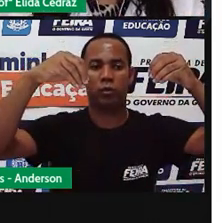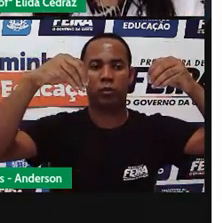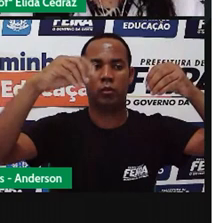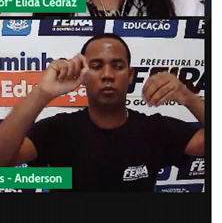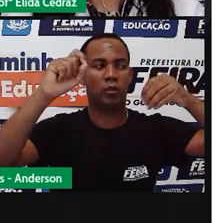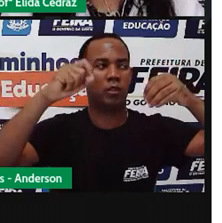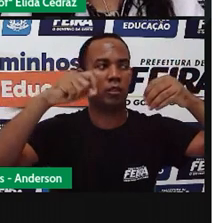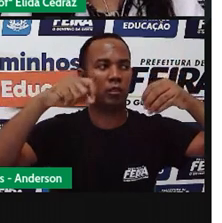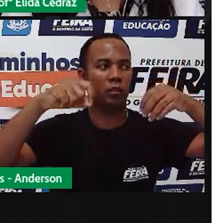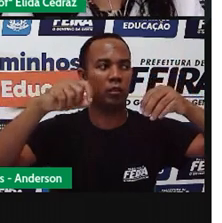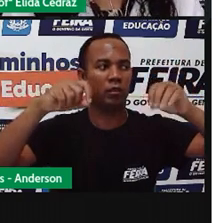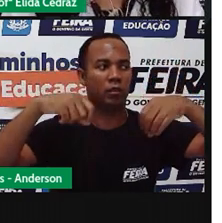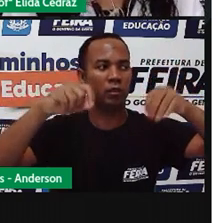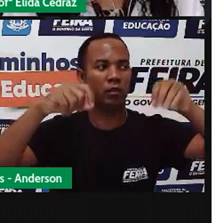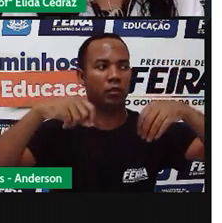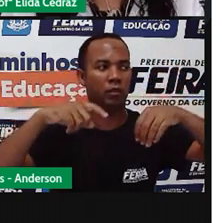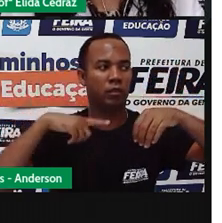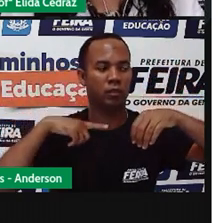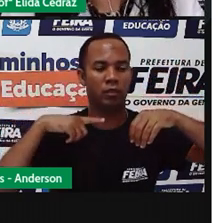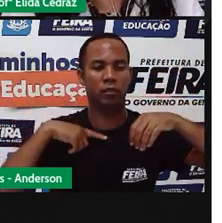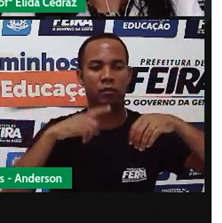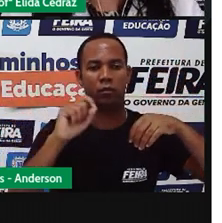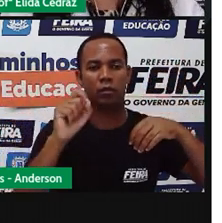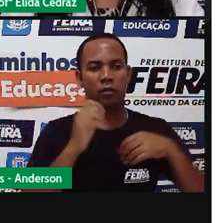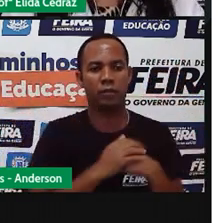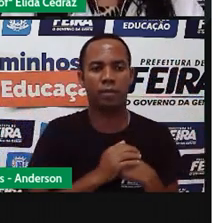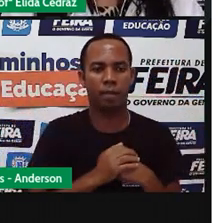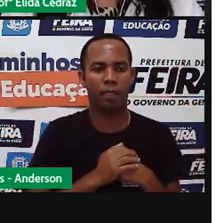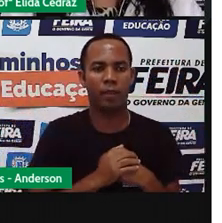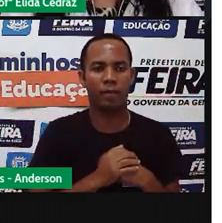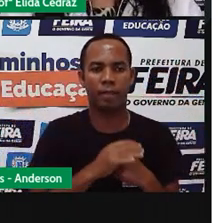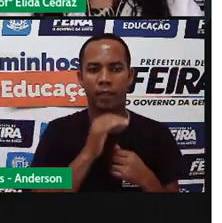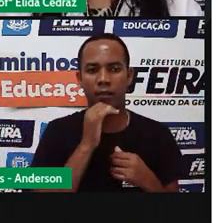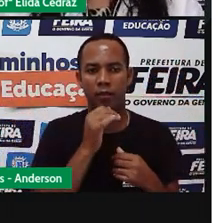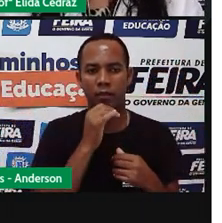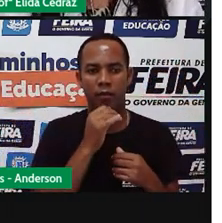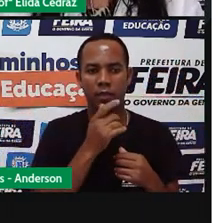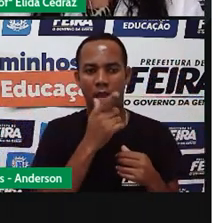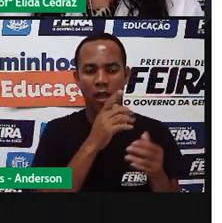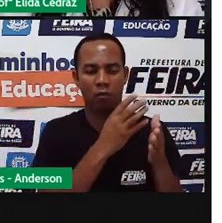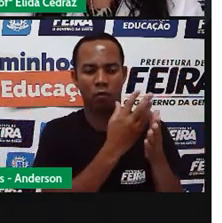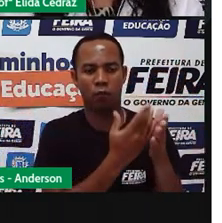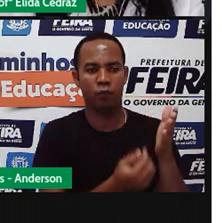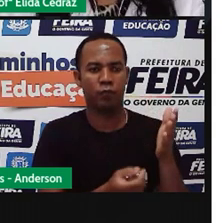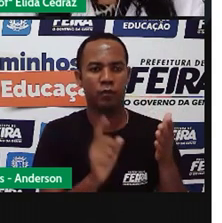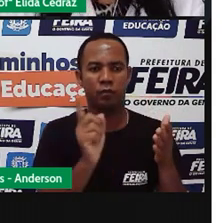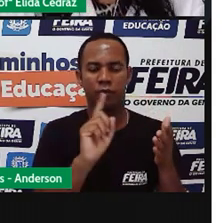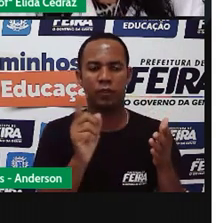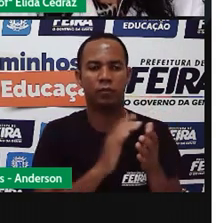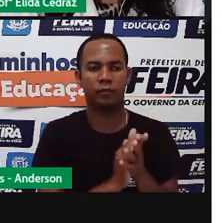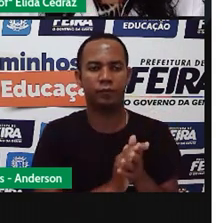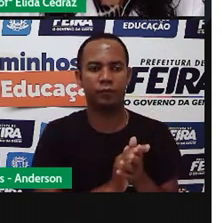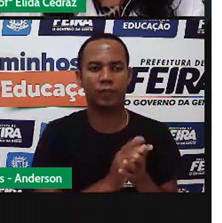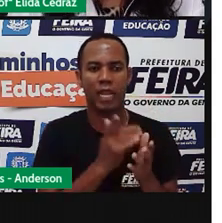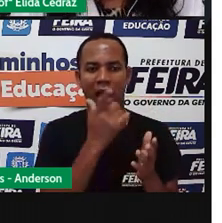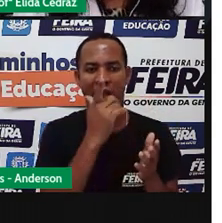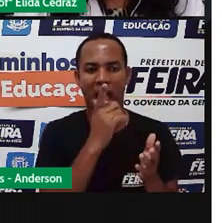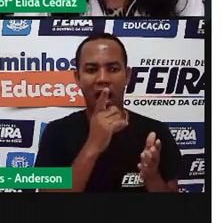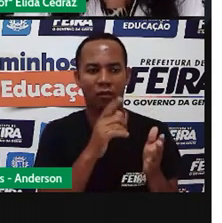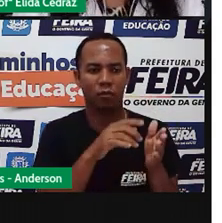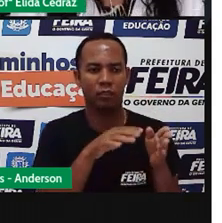Os tecidos, eles, na sua maioria, não são impermeáveis. Eles permitem que a